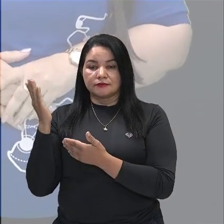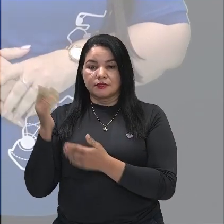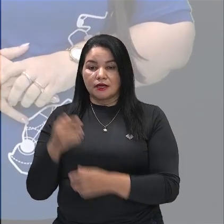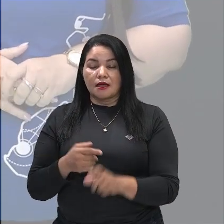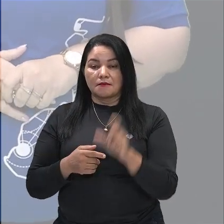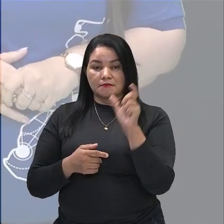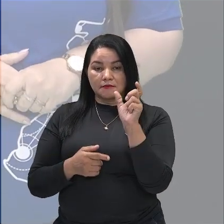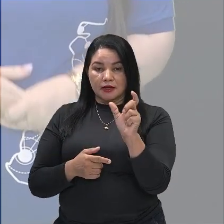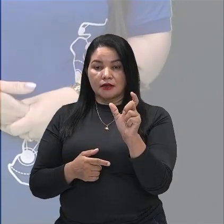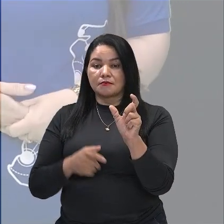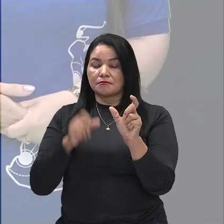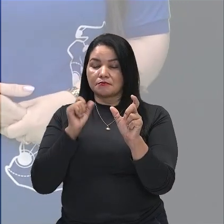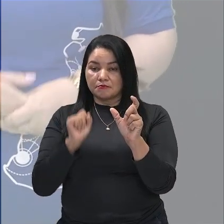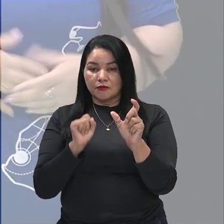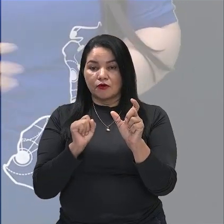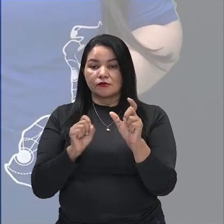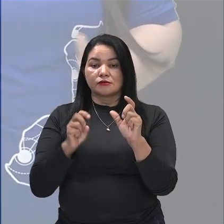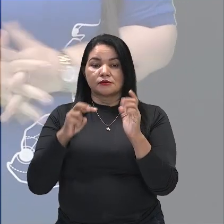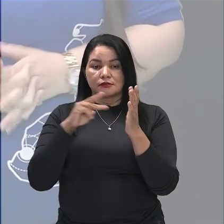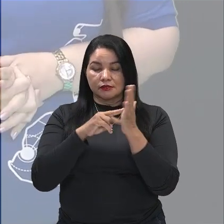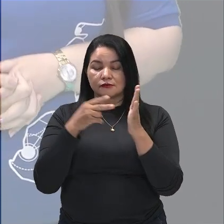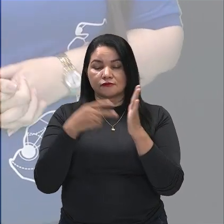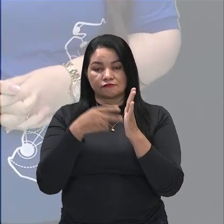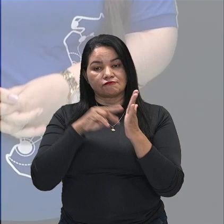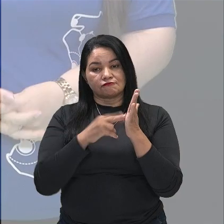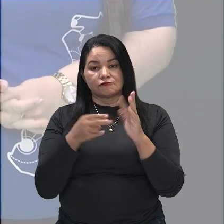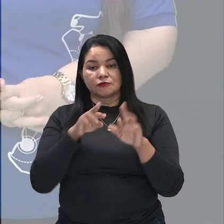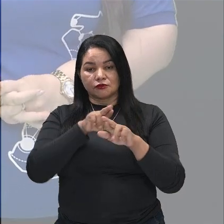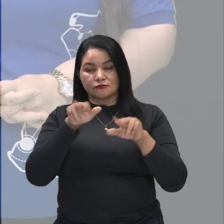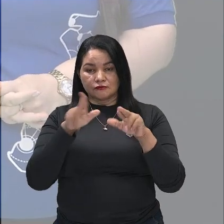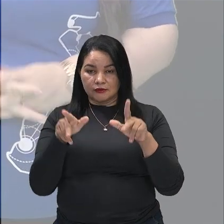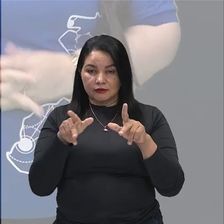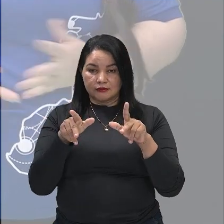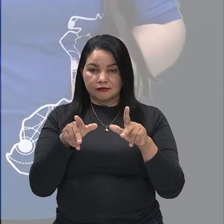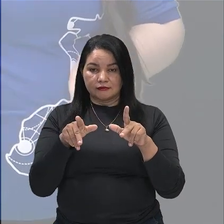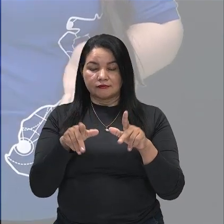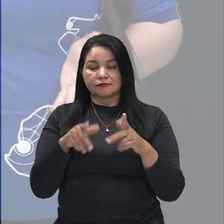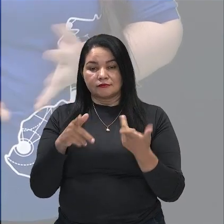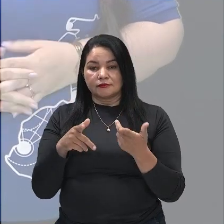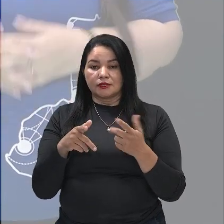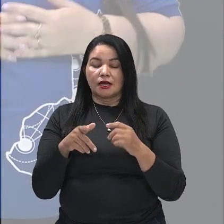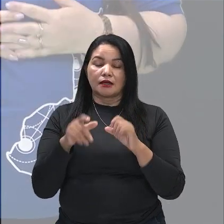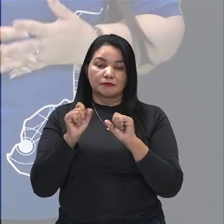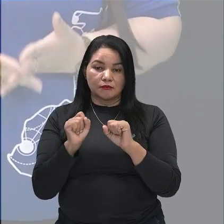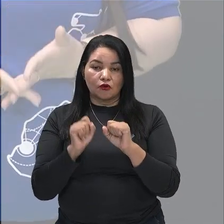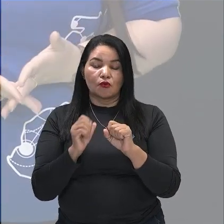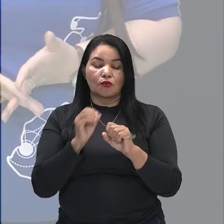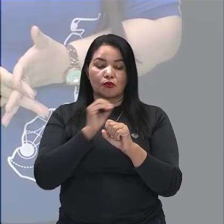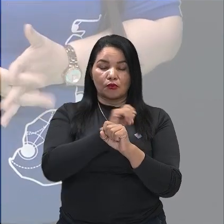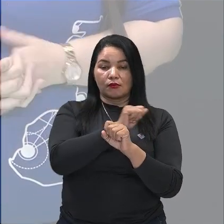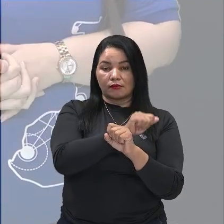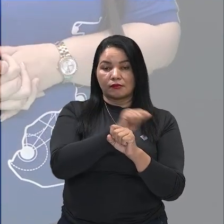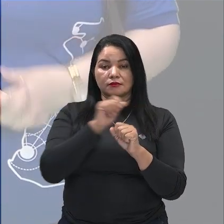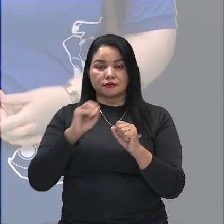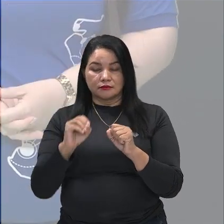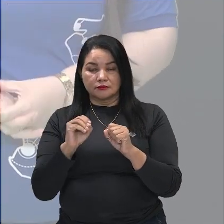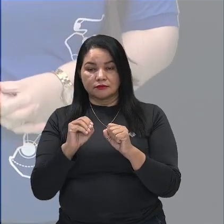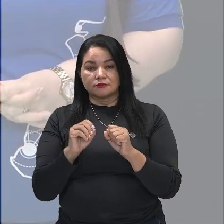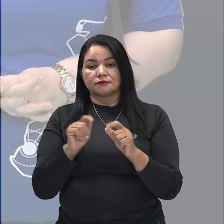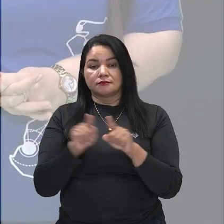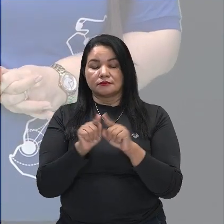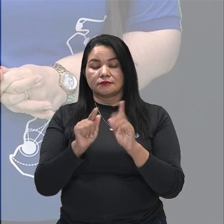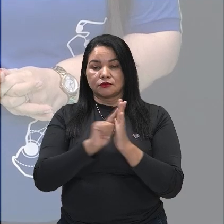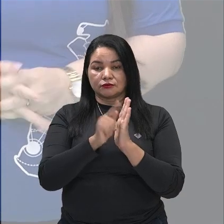pode ter diferentes, né, significados, segundo o gênero que se utiliza. En estos casos,